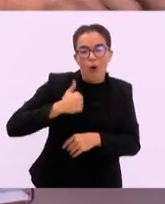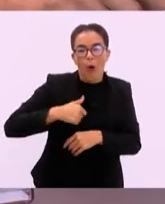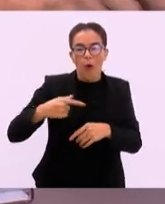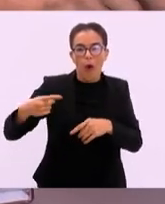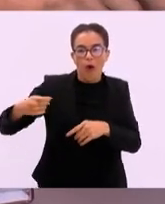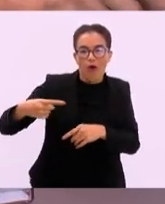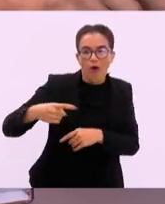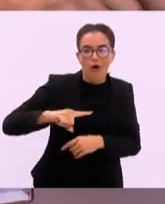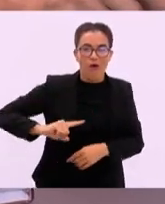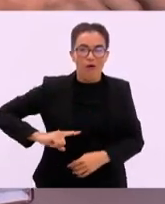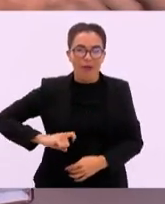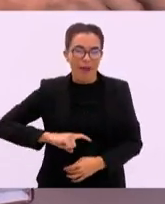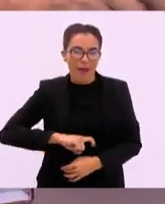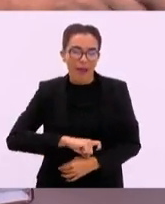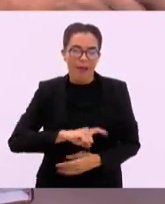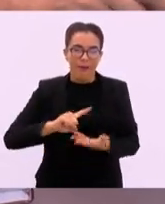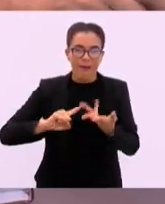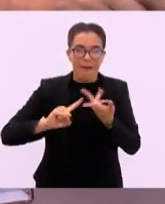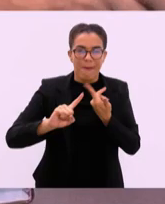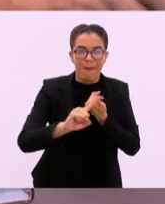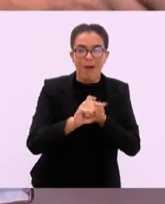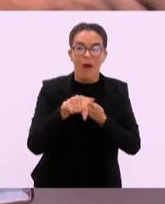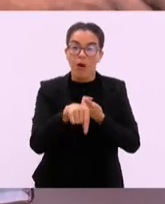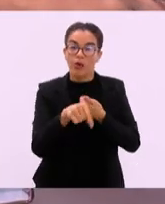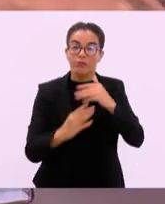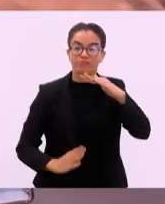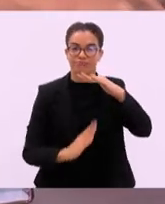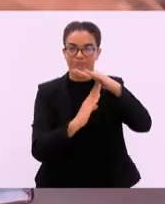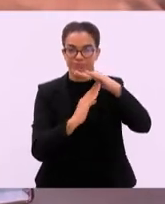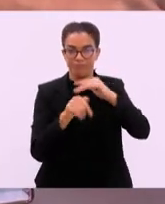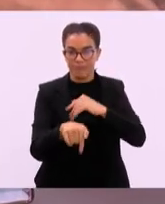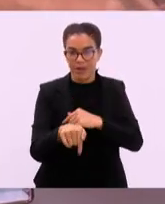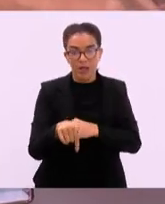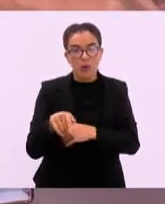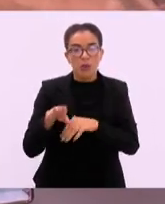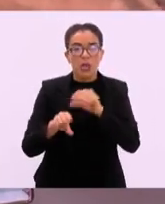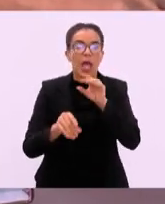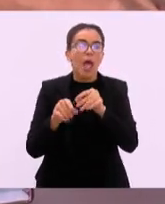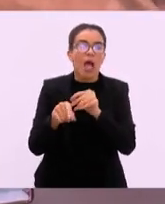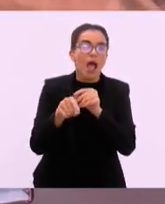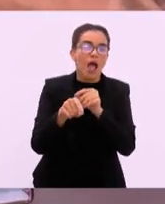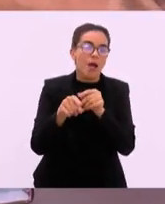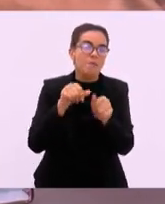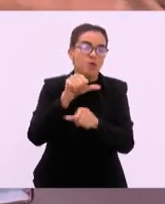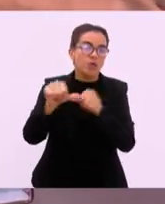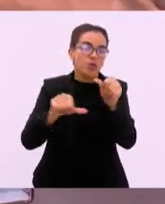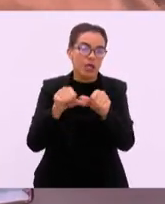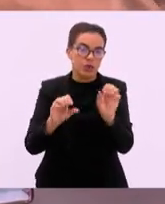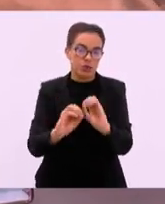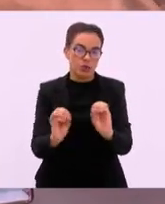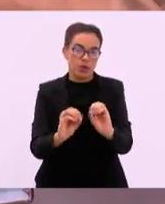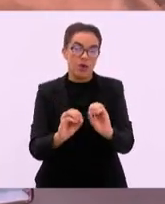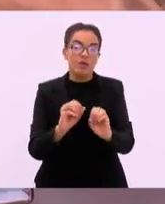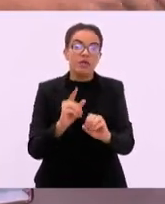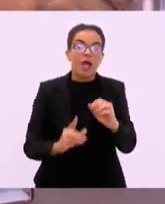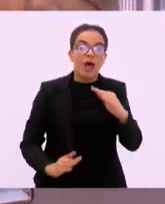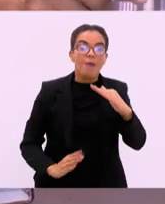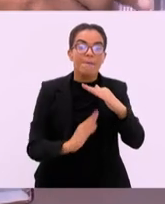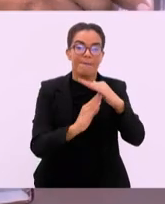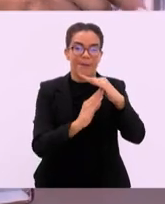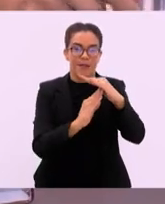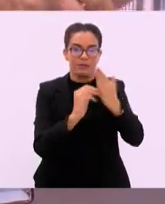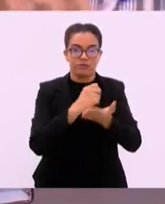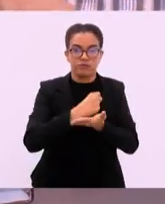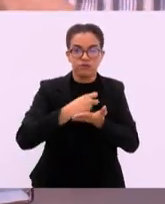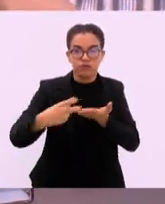fizemos um estudo seríssimo. O que é considerado? Tudo bem. Ele não está mexendo nisso. Ele está mexendo no prazo. Ele passou